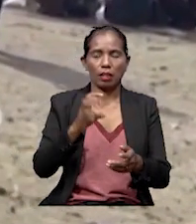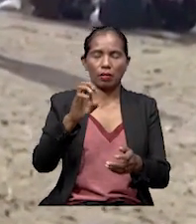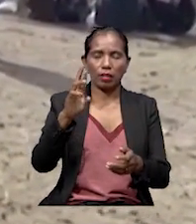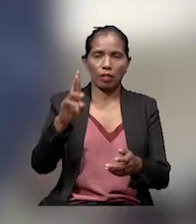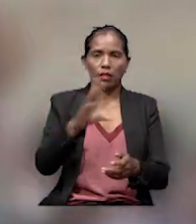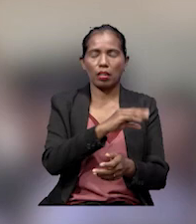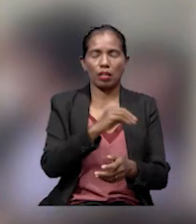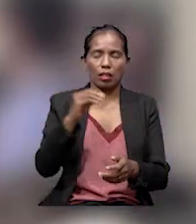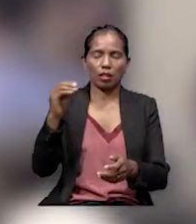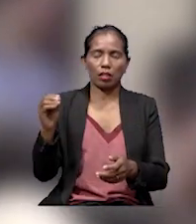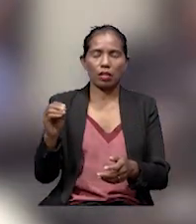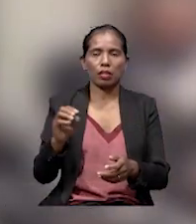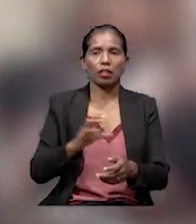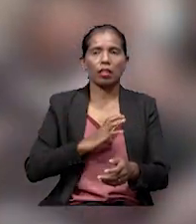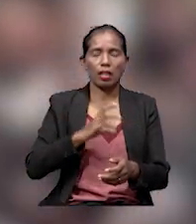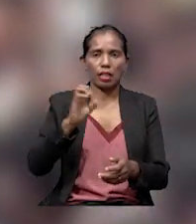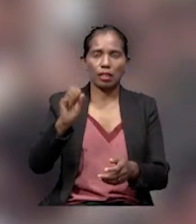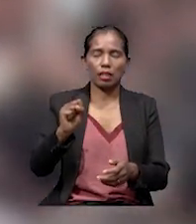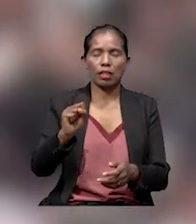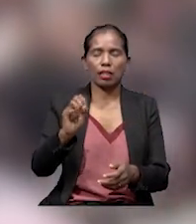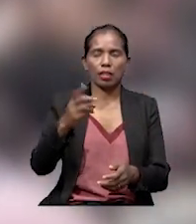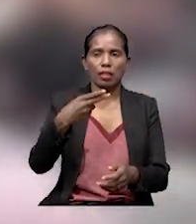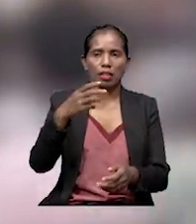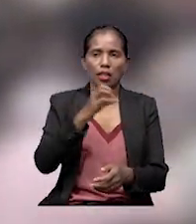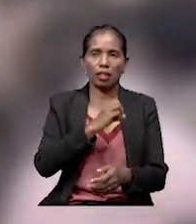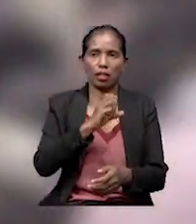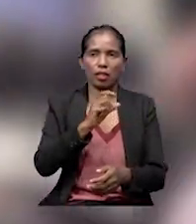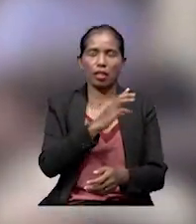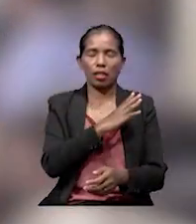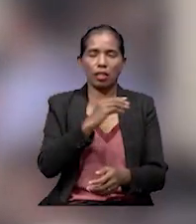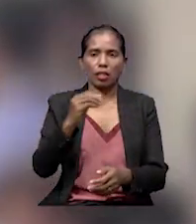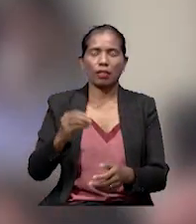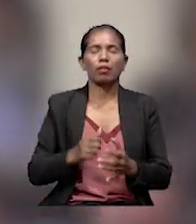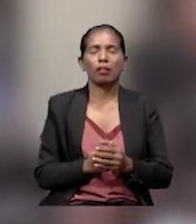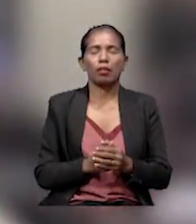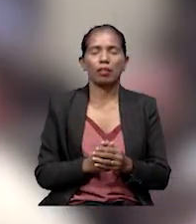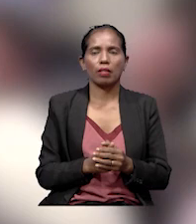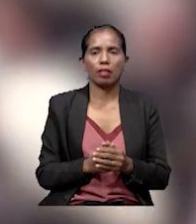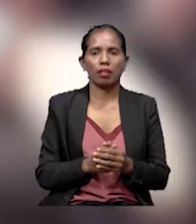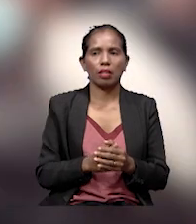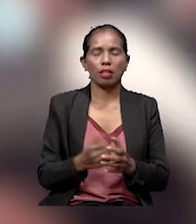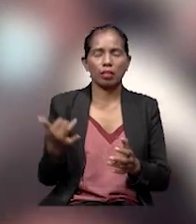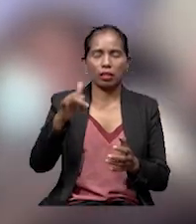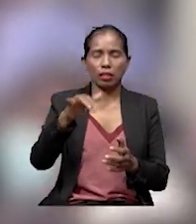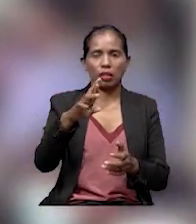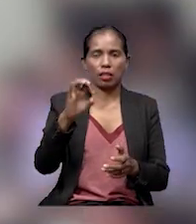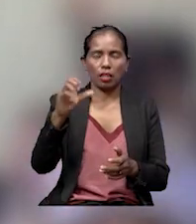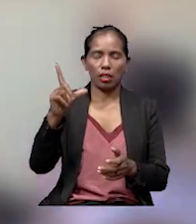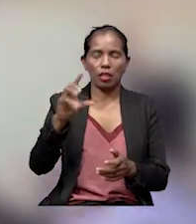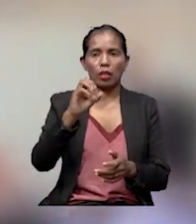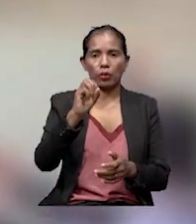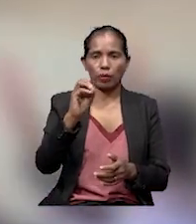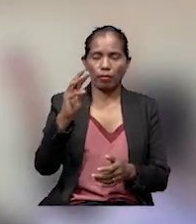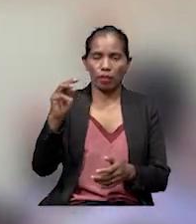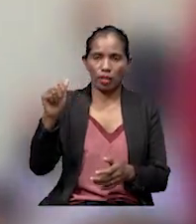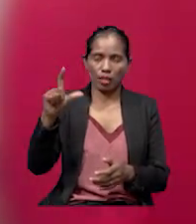Congo, Guiné-Bissau, Haiti, Papua Nova Guiné, Salomon Island, São Tomé Príncipe, Sierra Leone, Somália, South